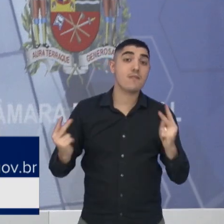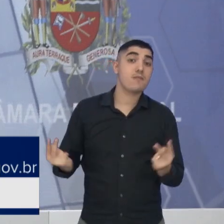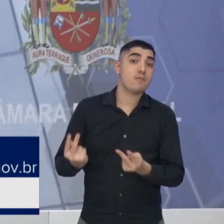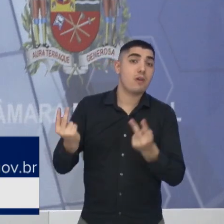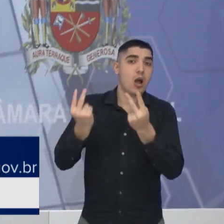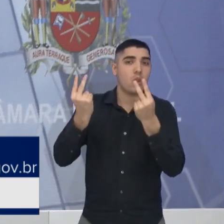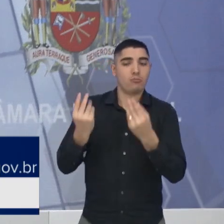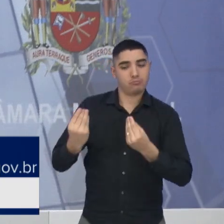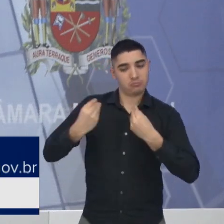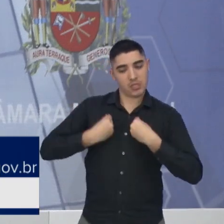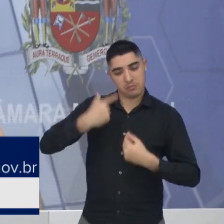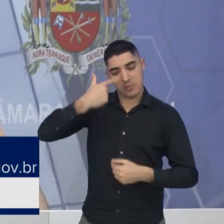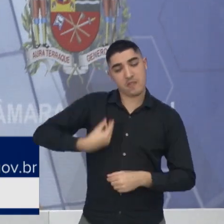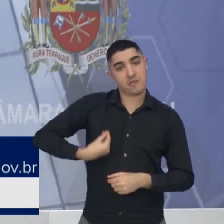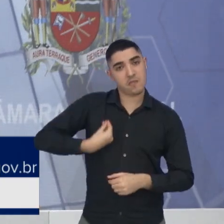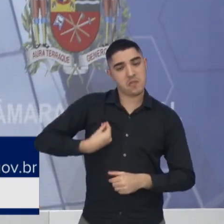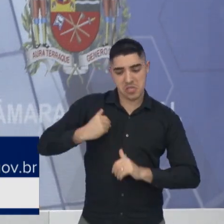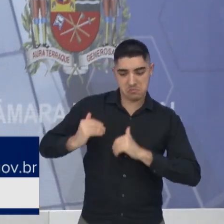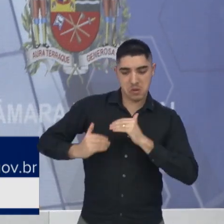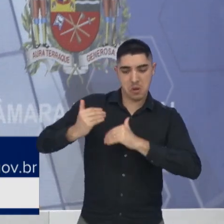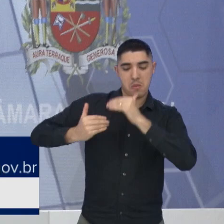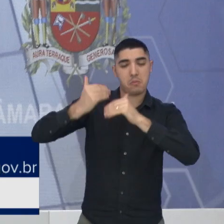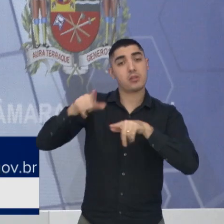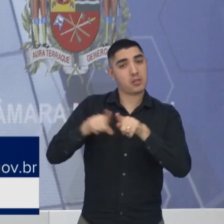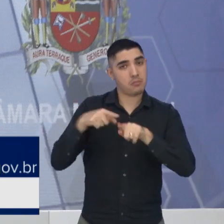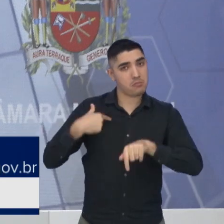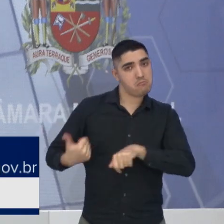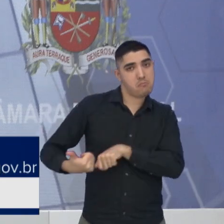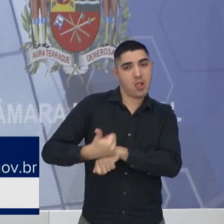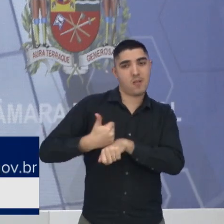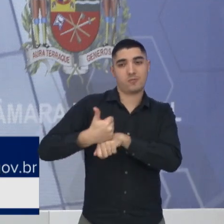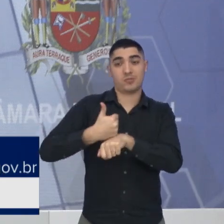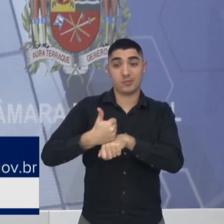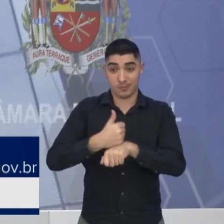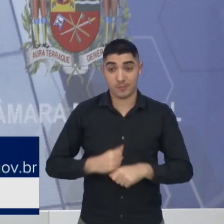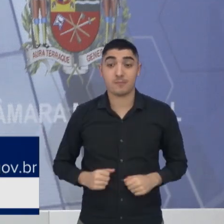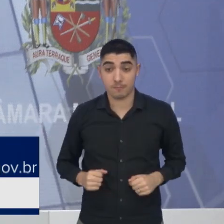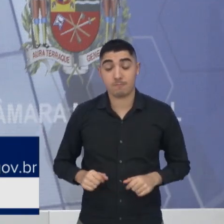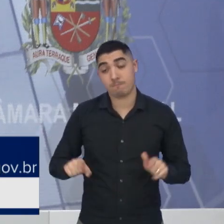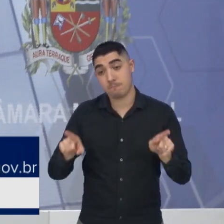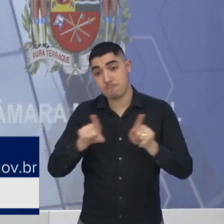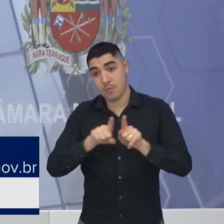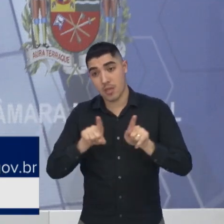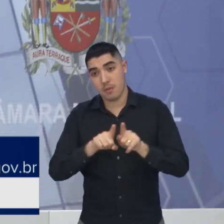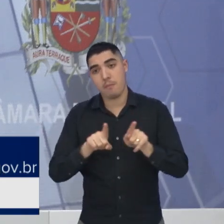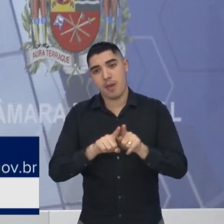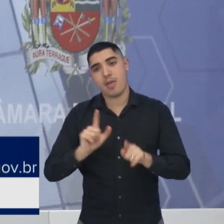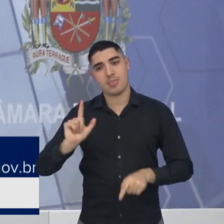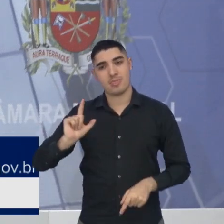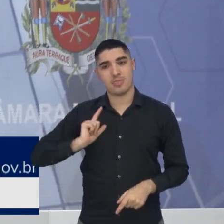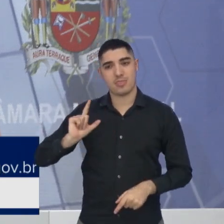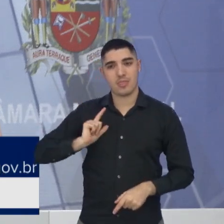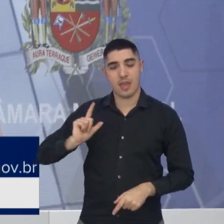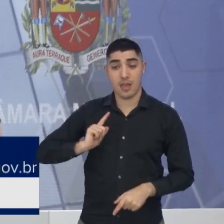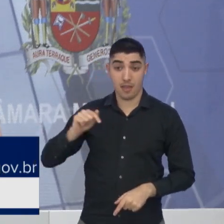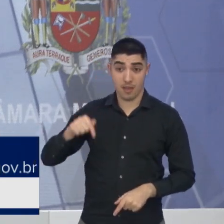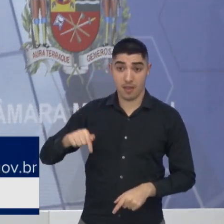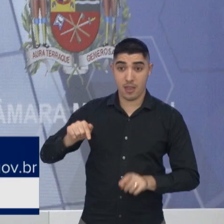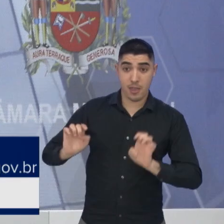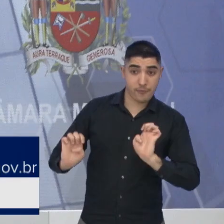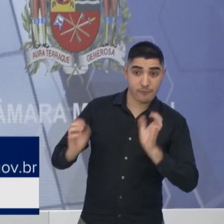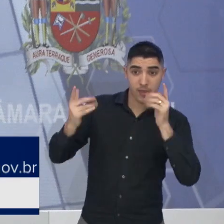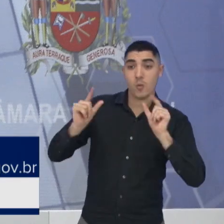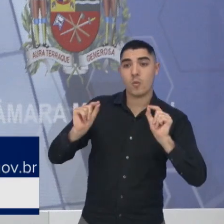que formos seguir. E nós temos aqui um grande evento que é a